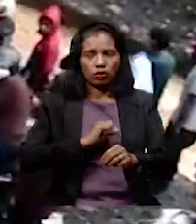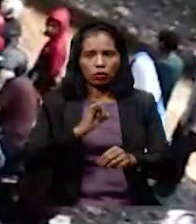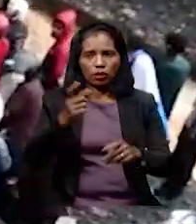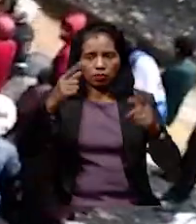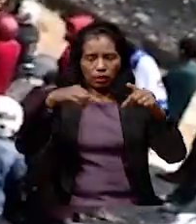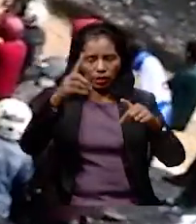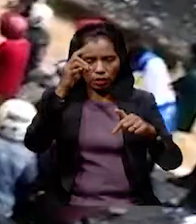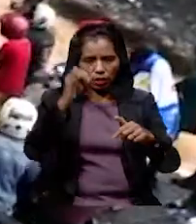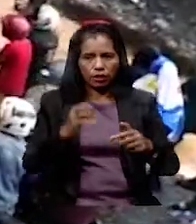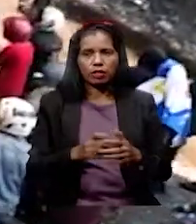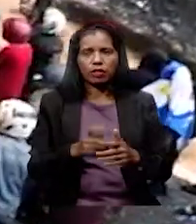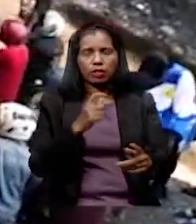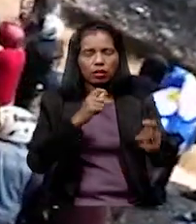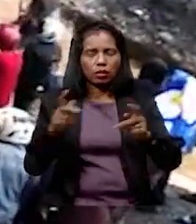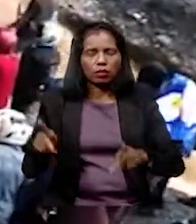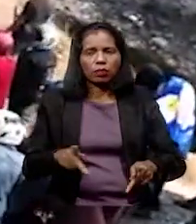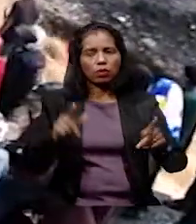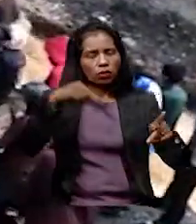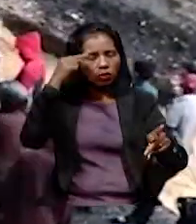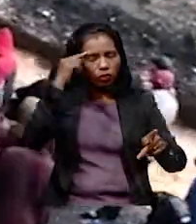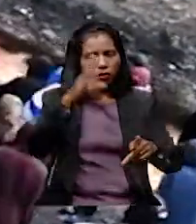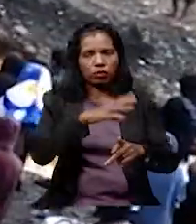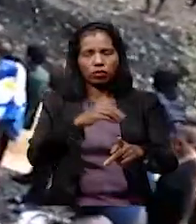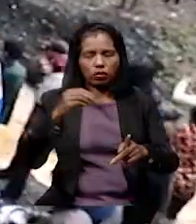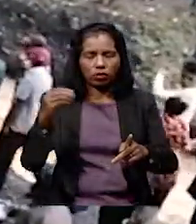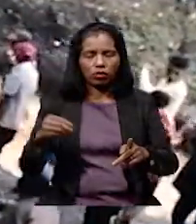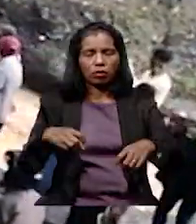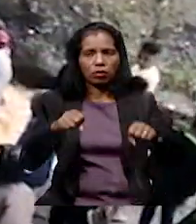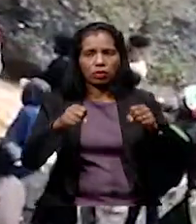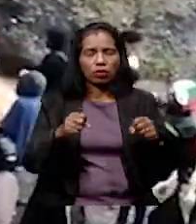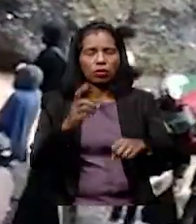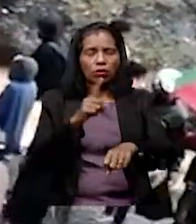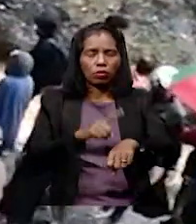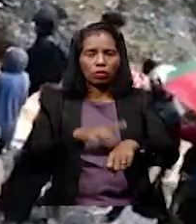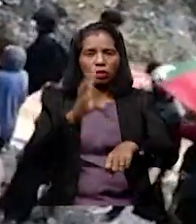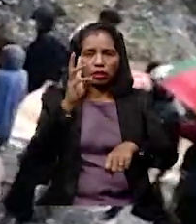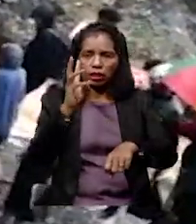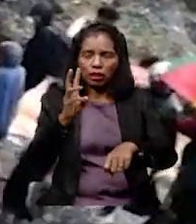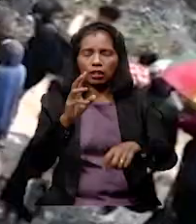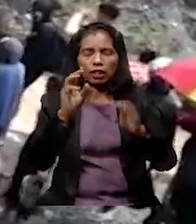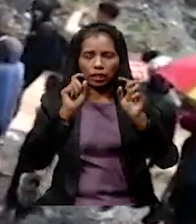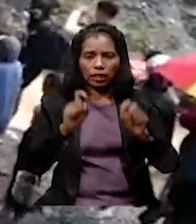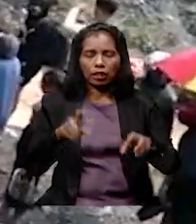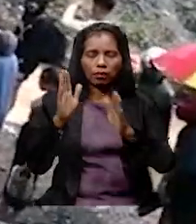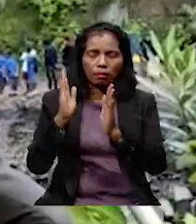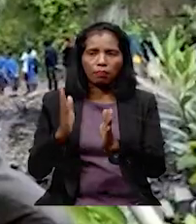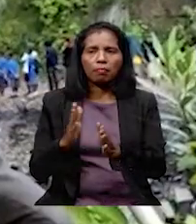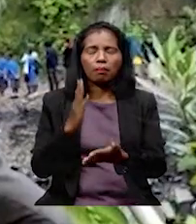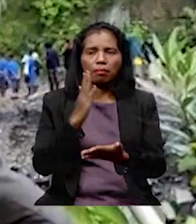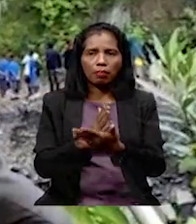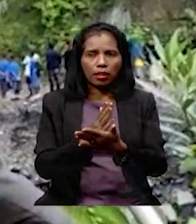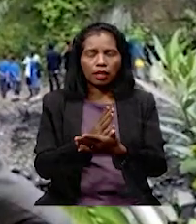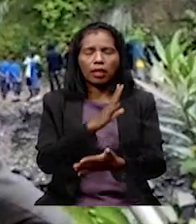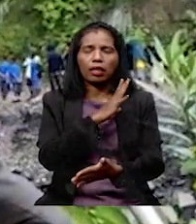maidile. Transporte público, governo, no motorizada, quase horas nem e alaran, obrigado tem que para e a área Airterjung